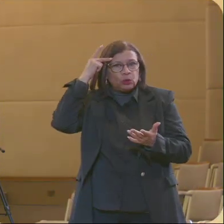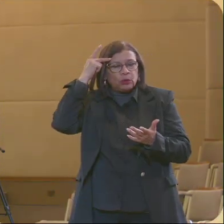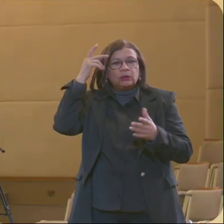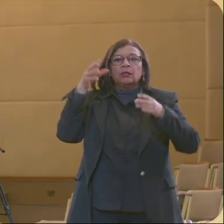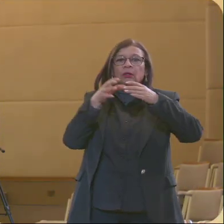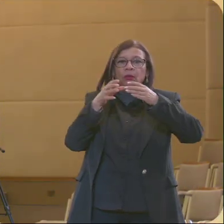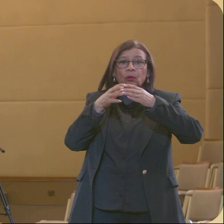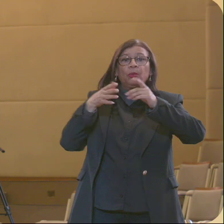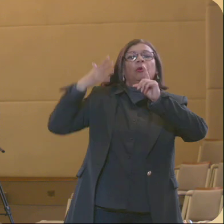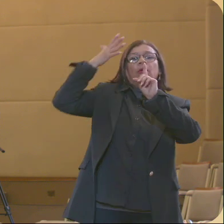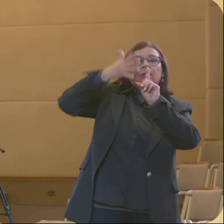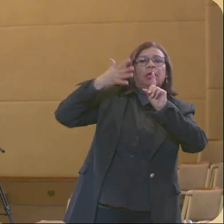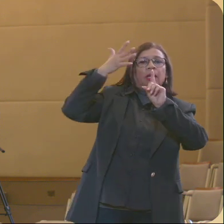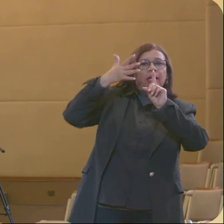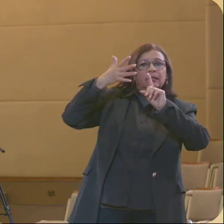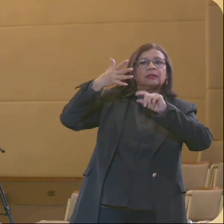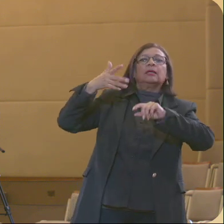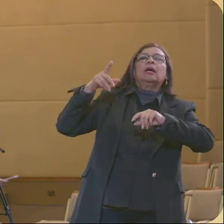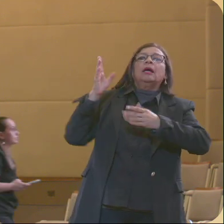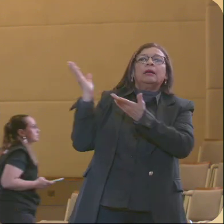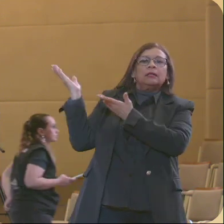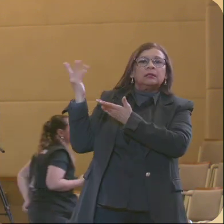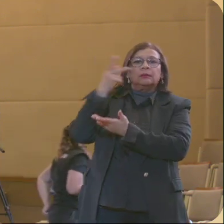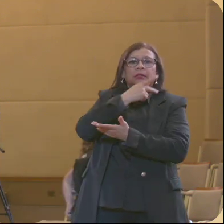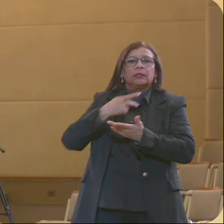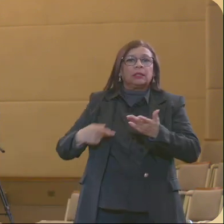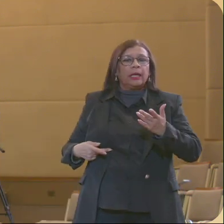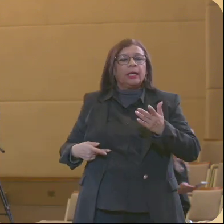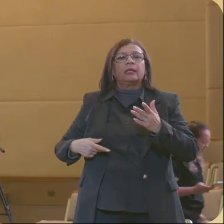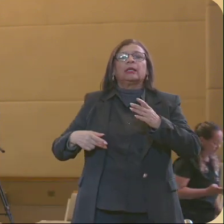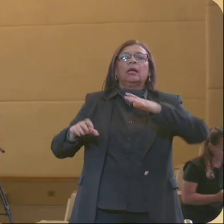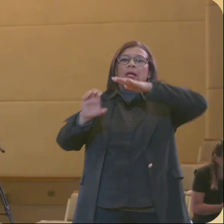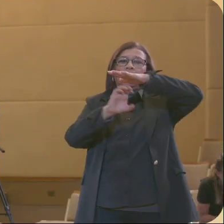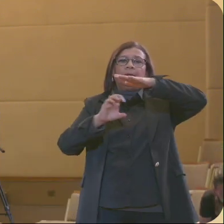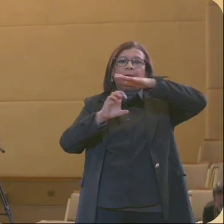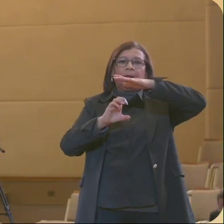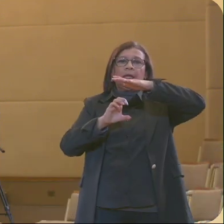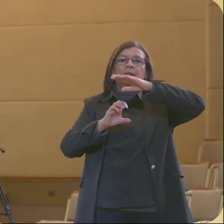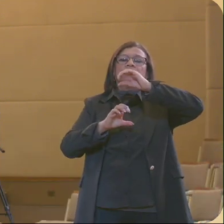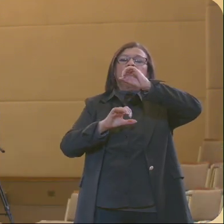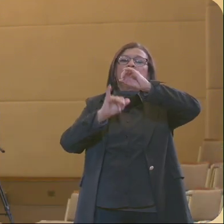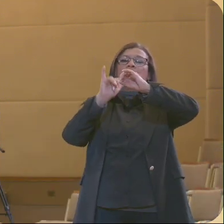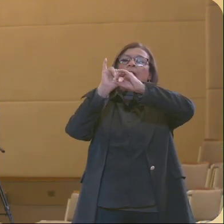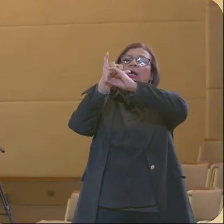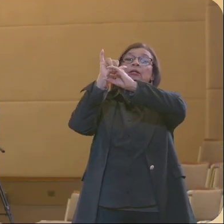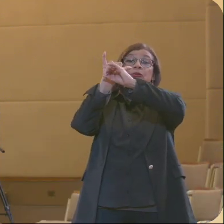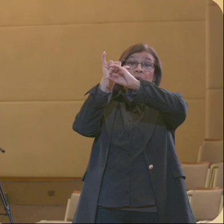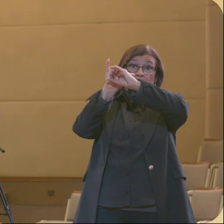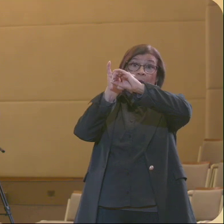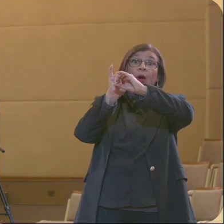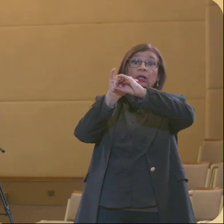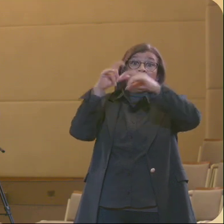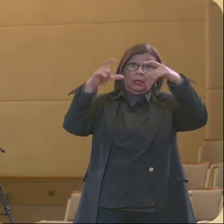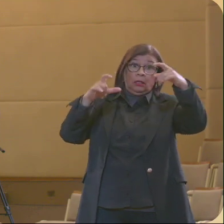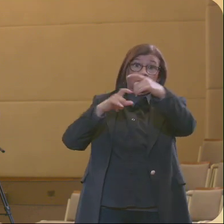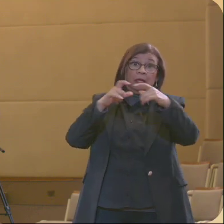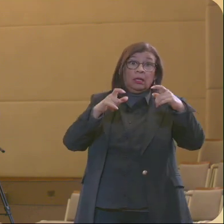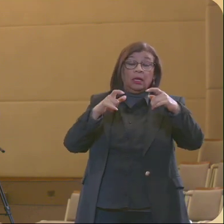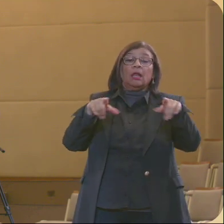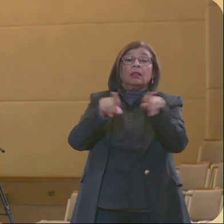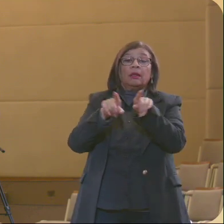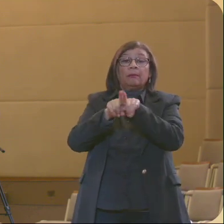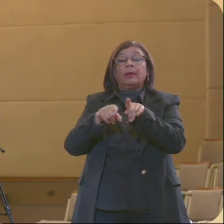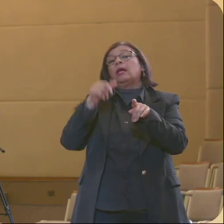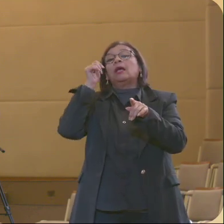a Jack Hollis, que é presidente mundial de vendas da Toyota, a Mercy Neves, que é diretora de relações corporativas do Banco Mundial, e o